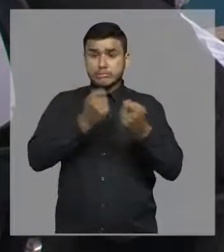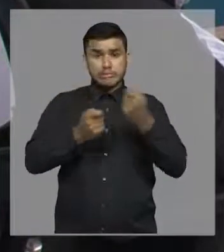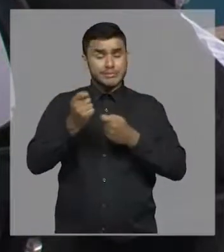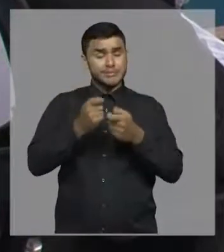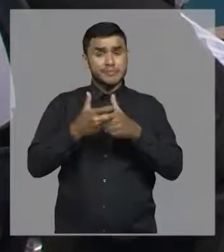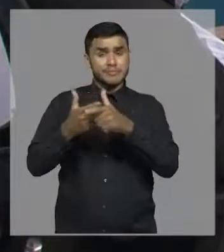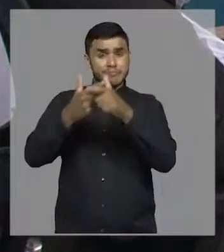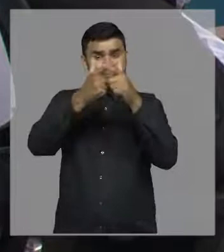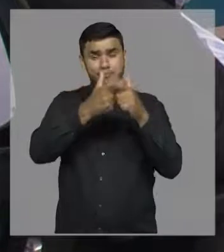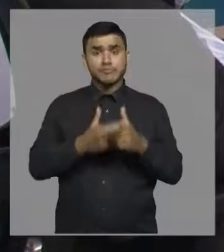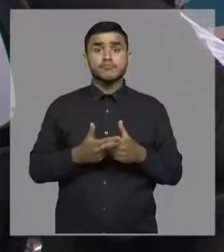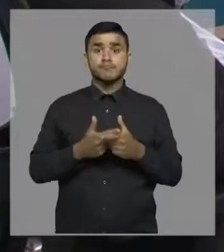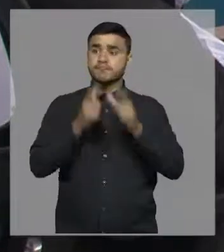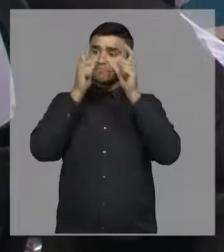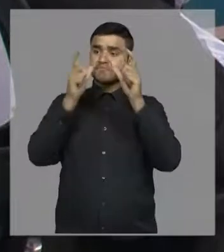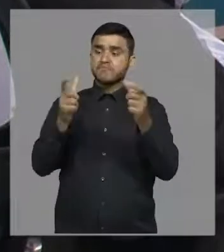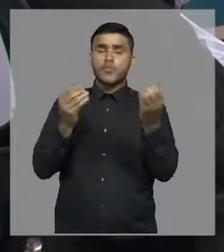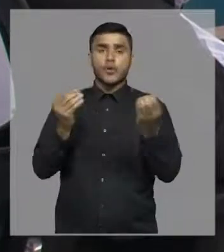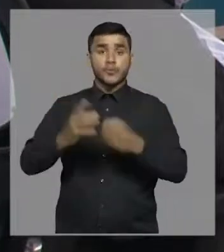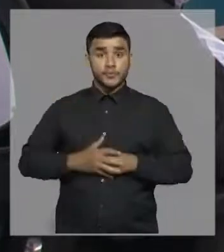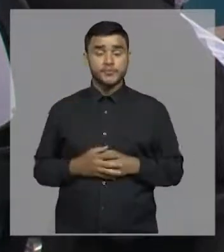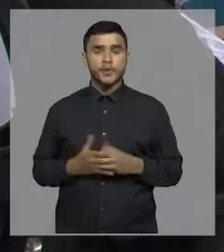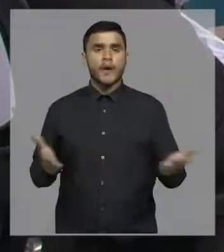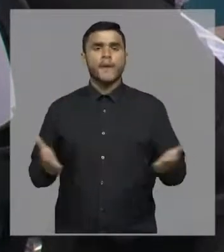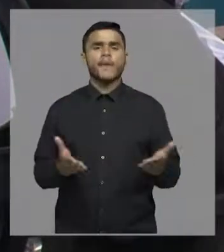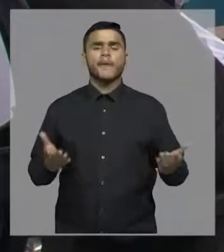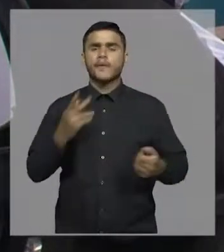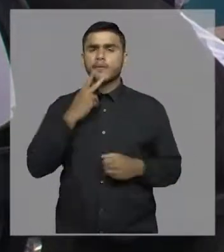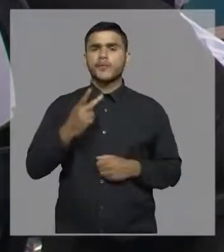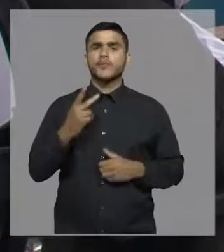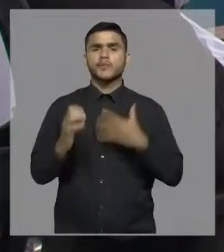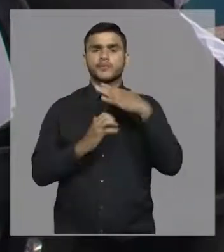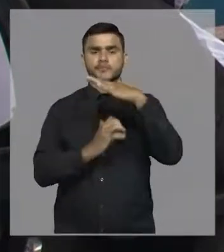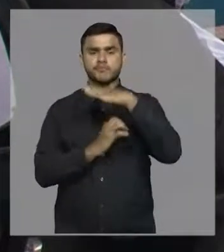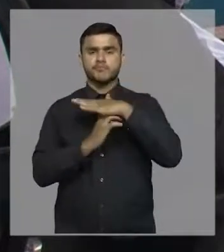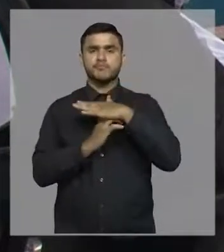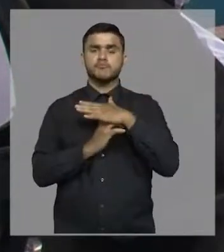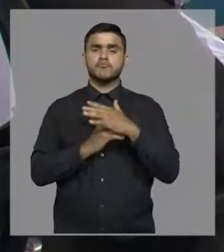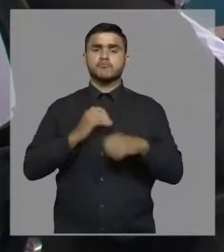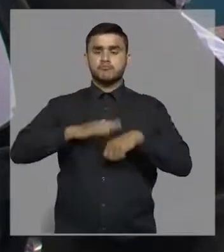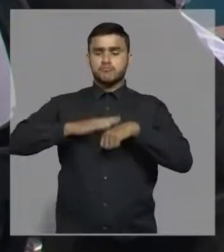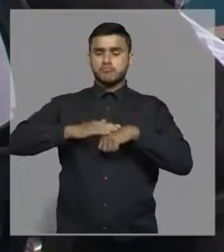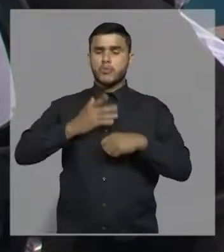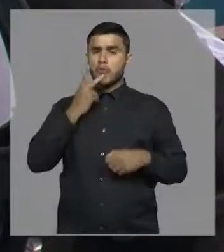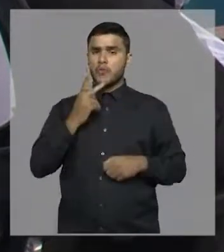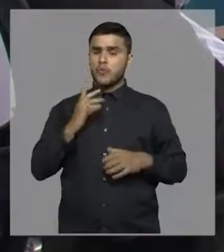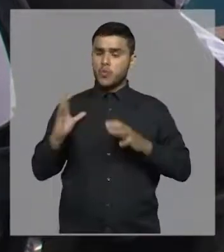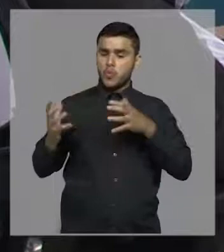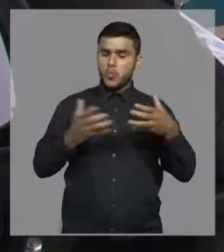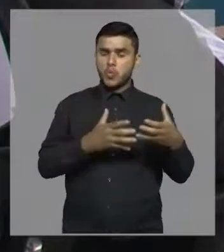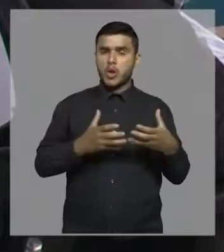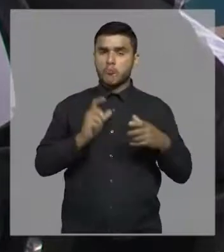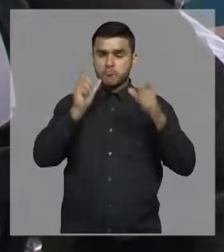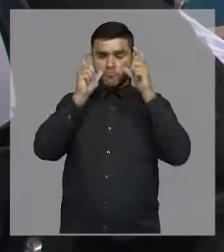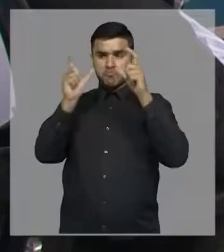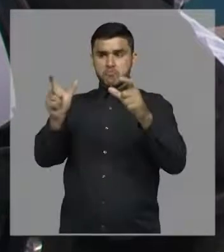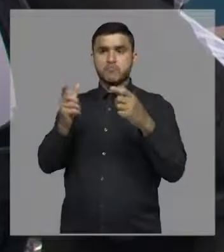mais interesses, né? Como agora até empresários e autônomos juntos defendendo interesses privados, mas